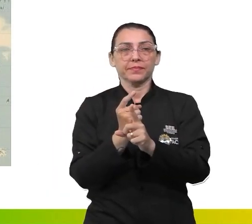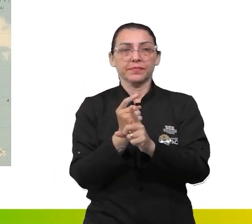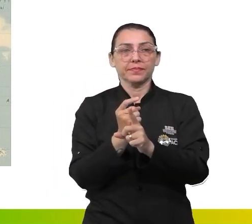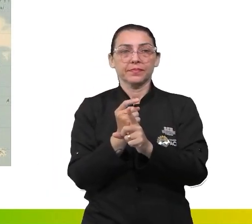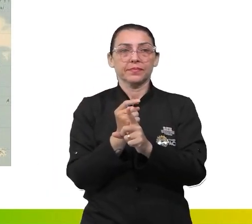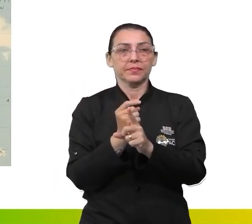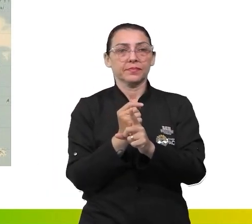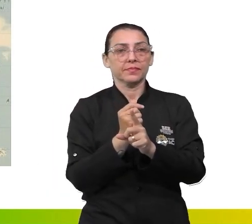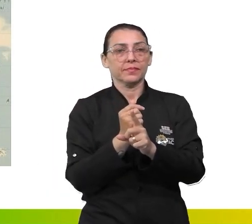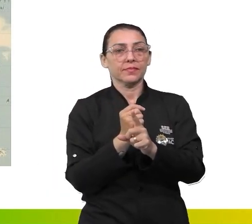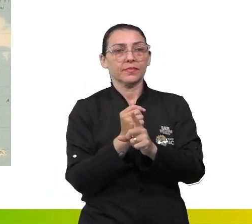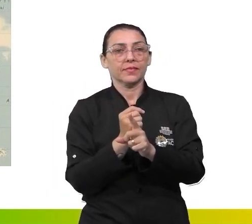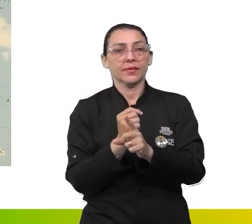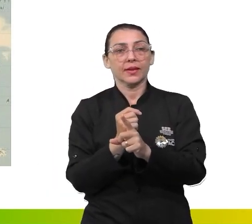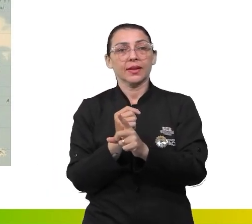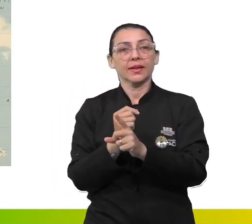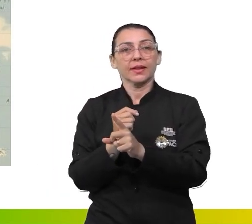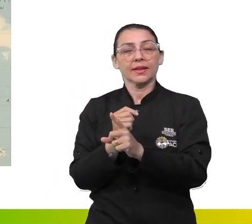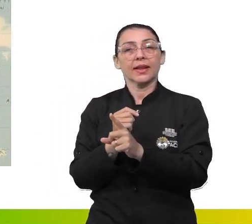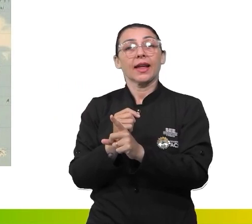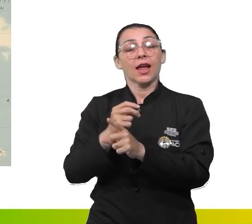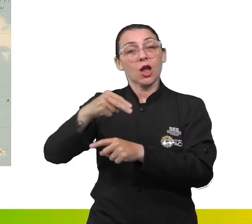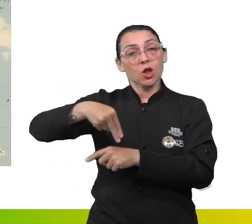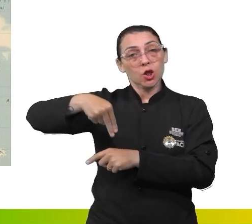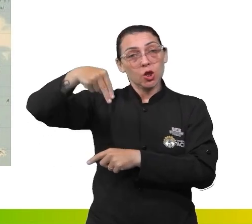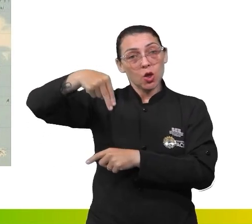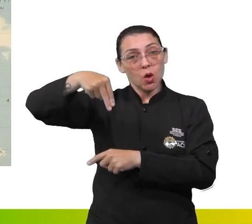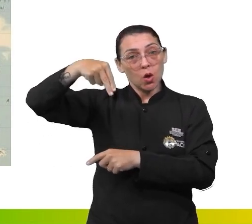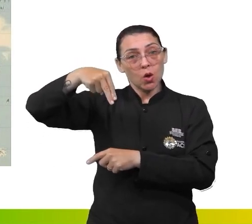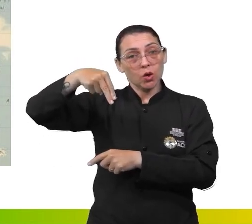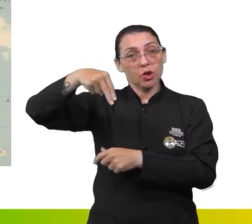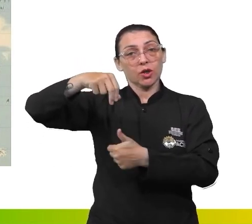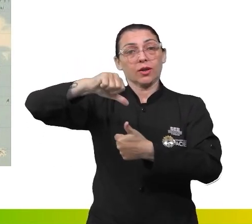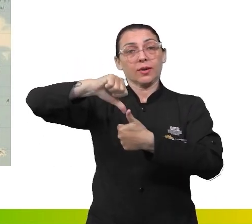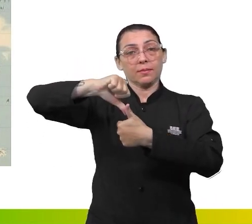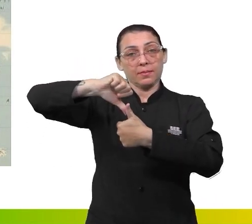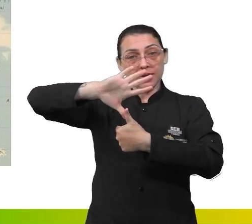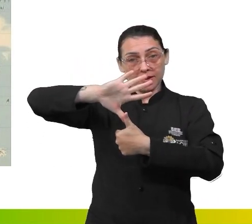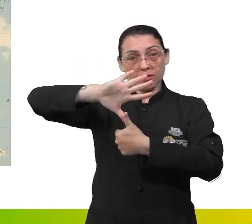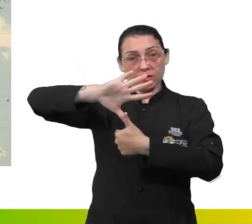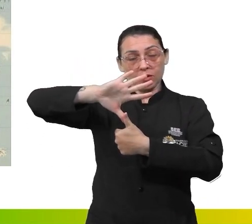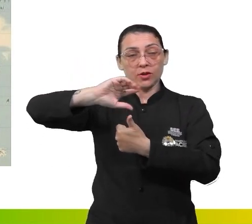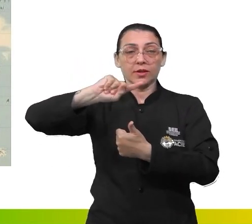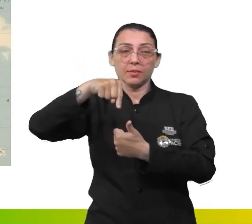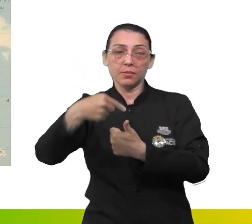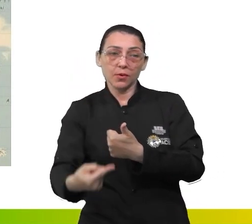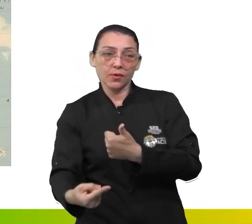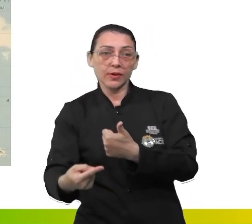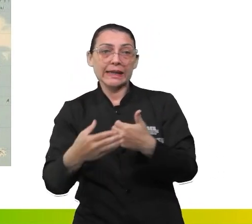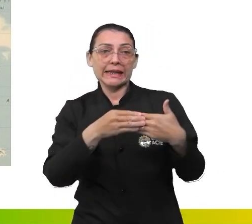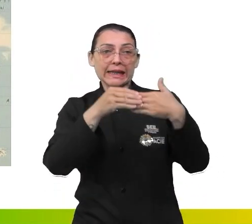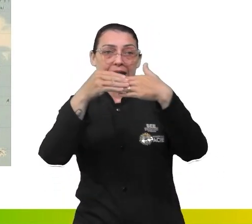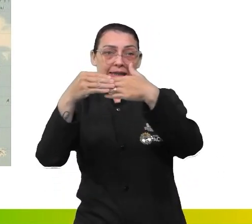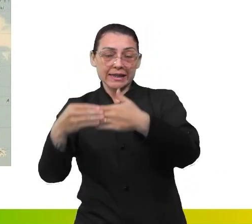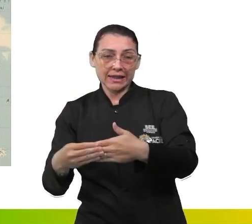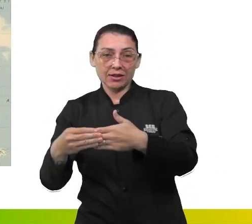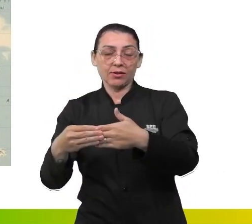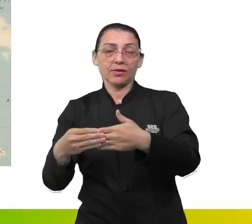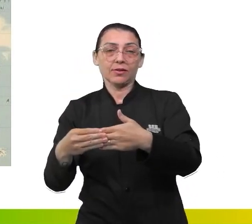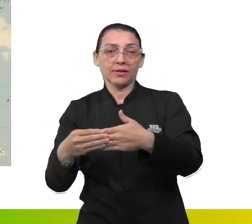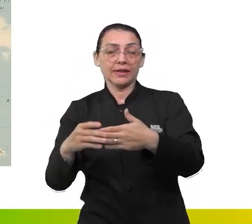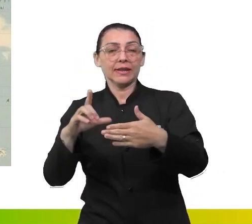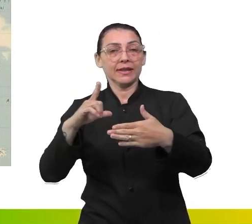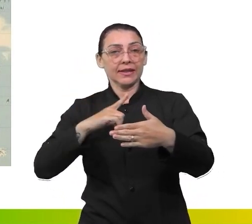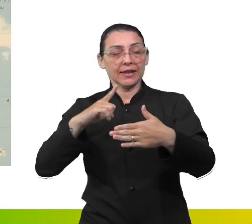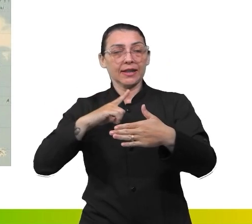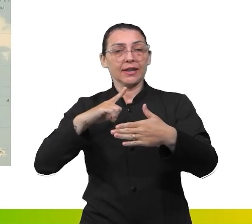aí, lá na porção norte, que a gente vai chamar de América do Norte. Depois, trazendo para a parte sul da América, a